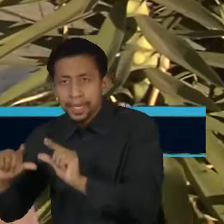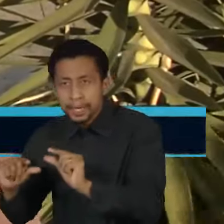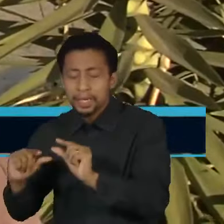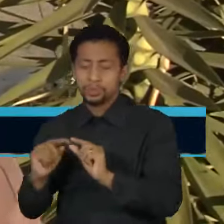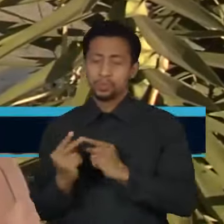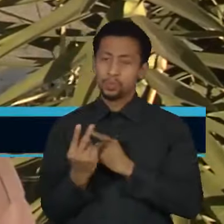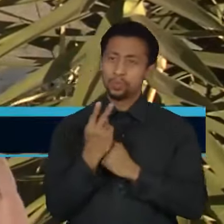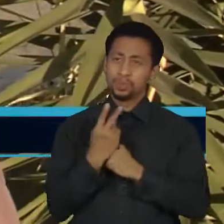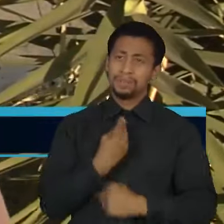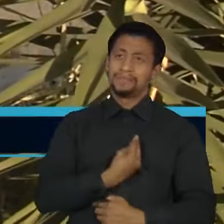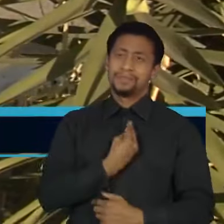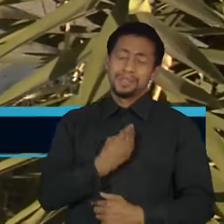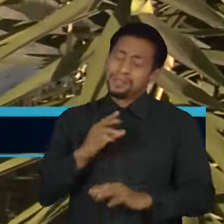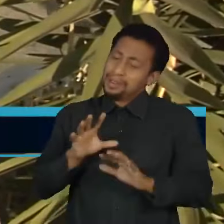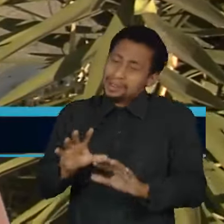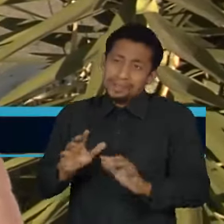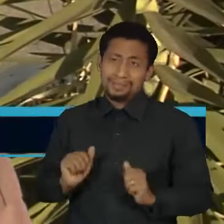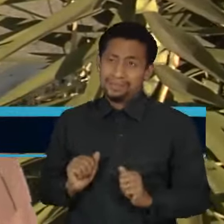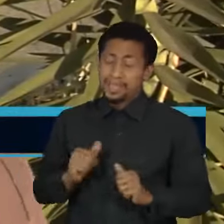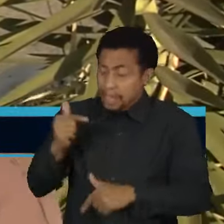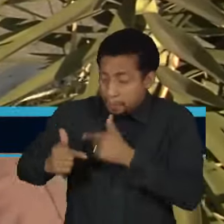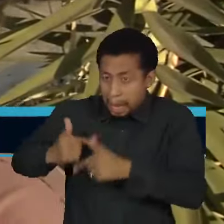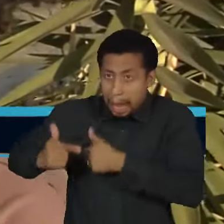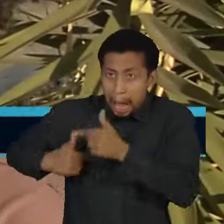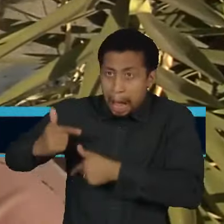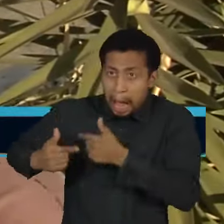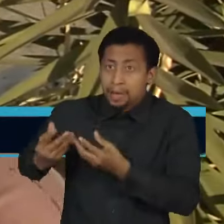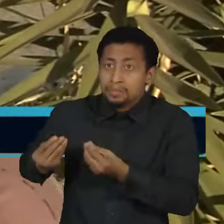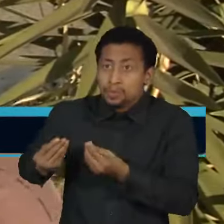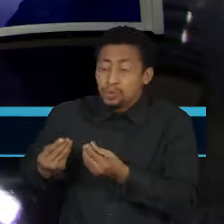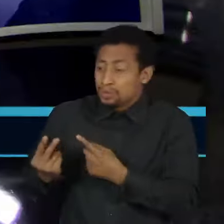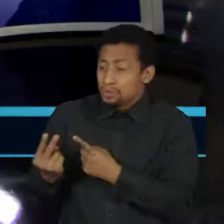você não tem tempo para nada. Você não tem uma família, você nem tem mesmo a si próprio.